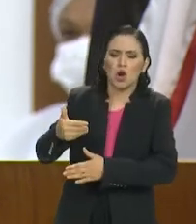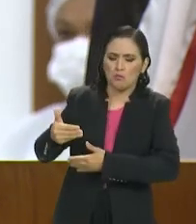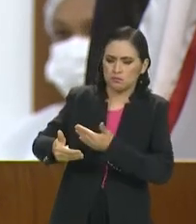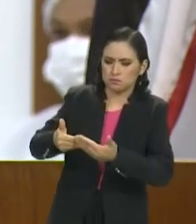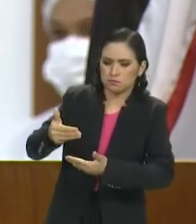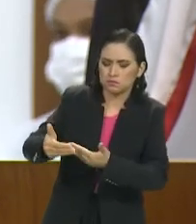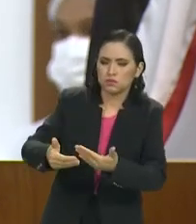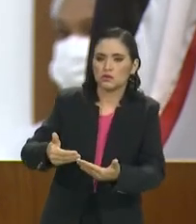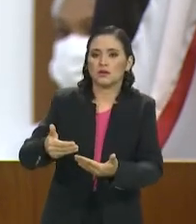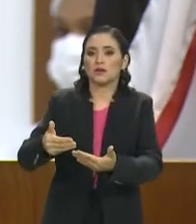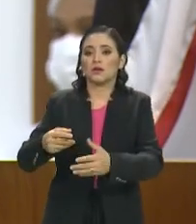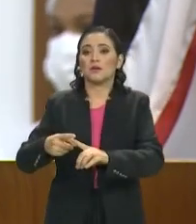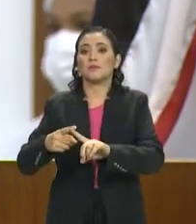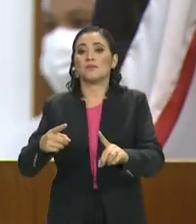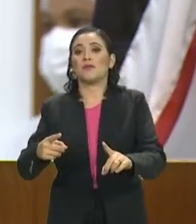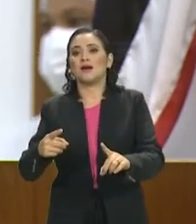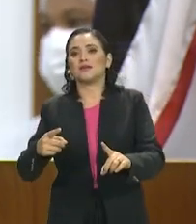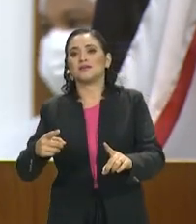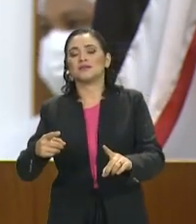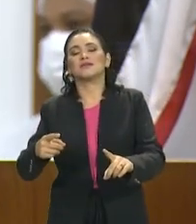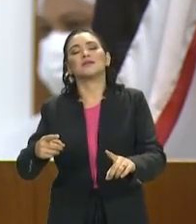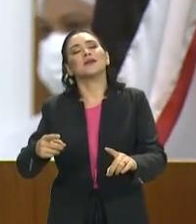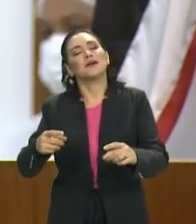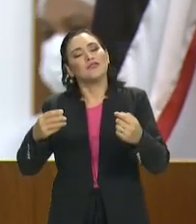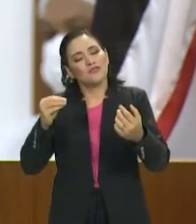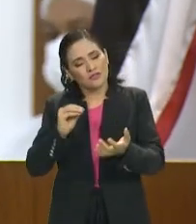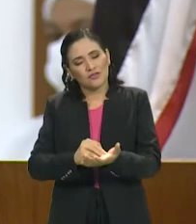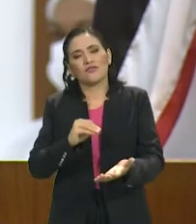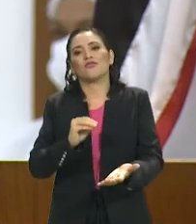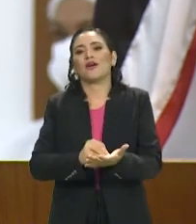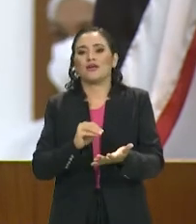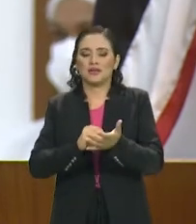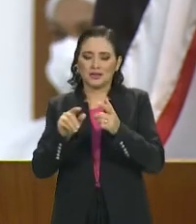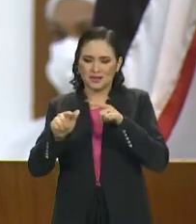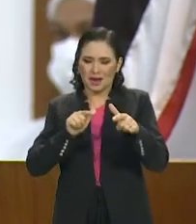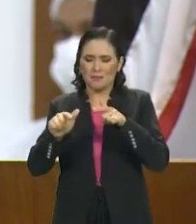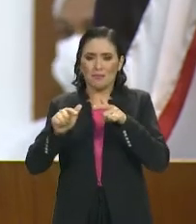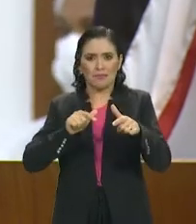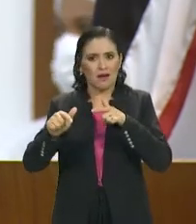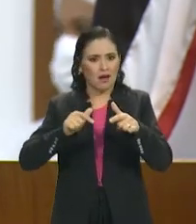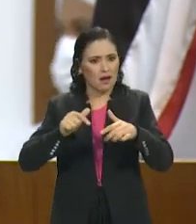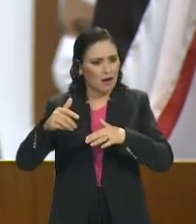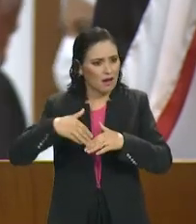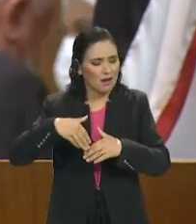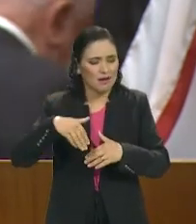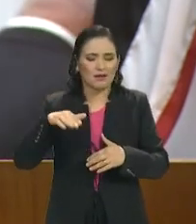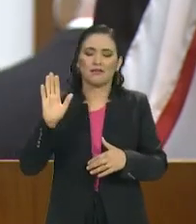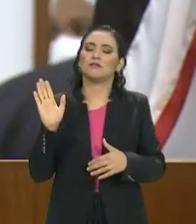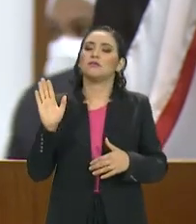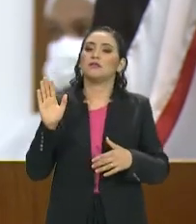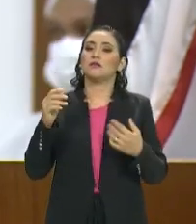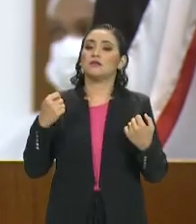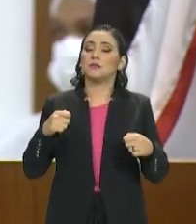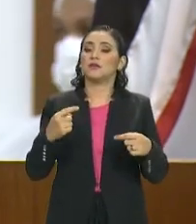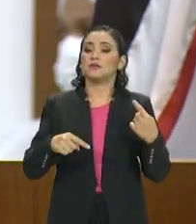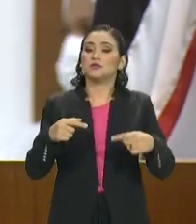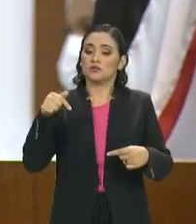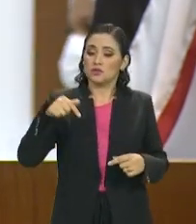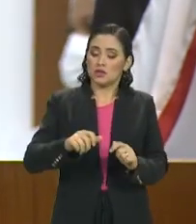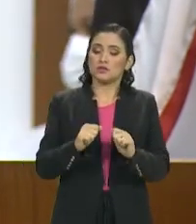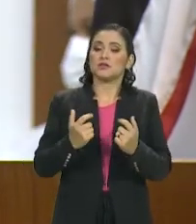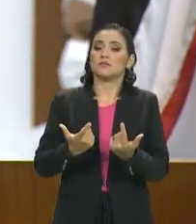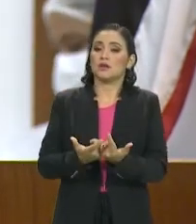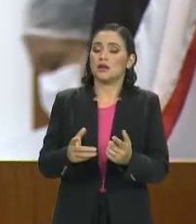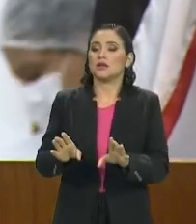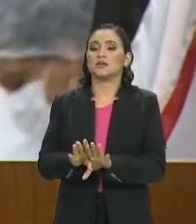mas ainda há muito por se fazer. Essa discussão é uma discussão que tem que passar por esse parlamento, tem que passar pela a Câmara